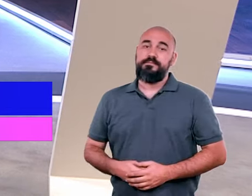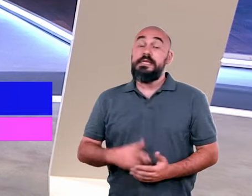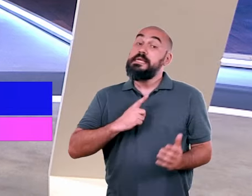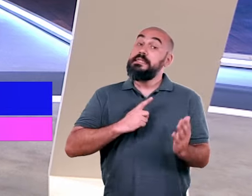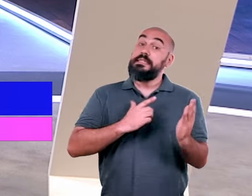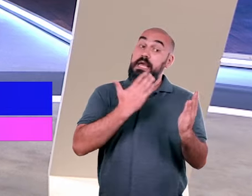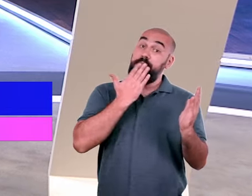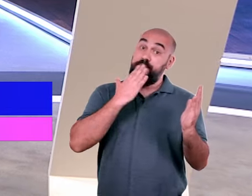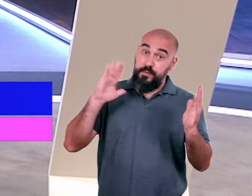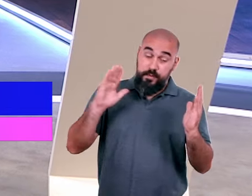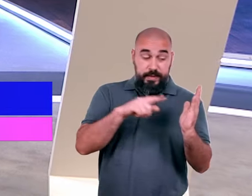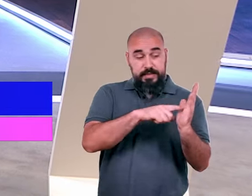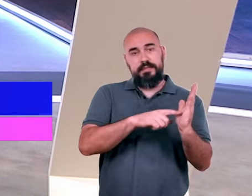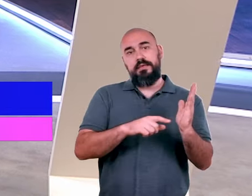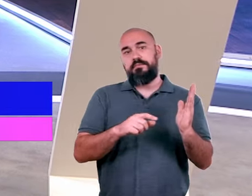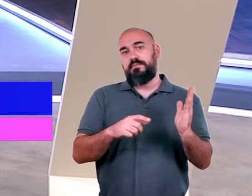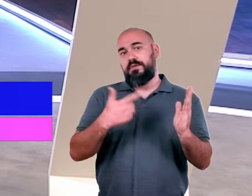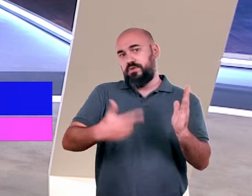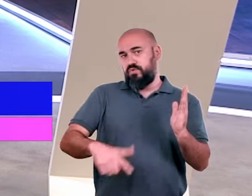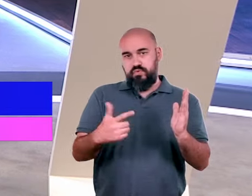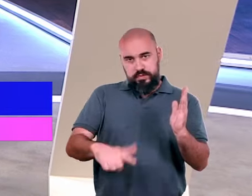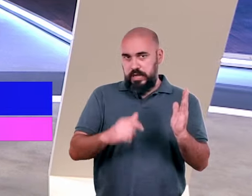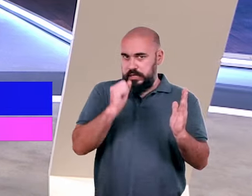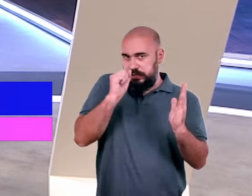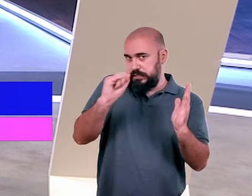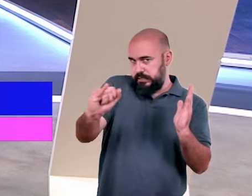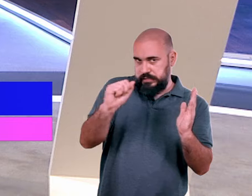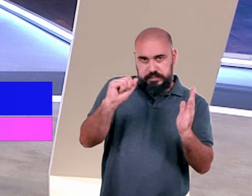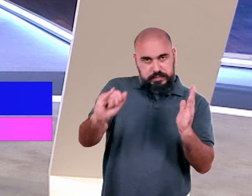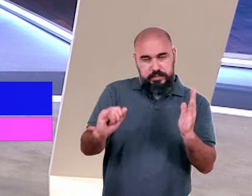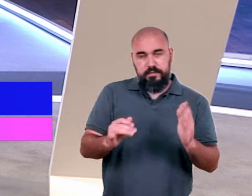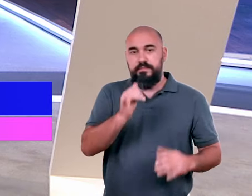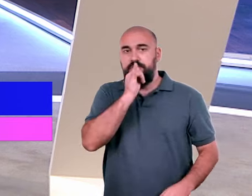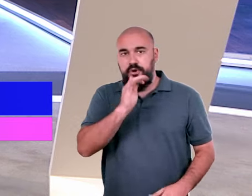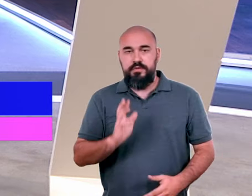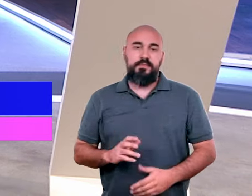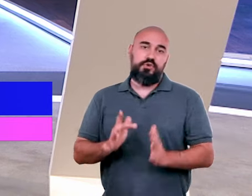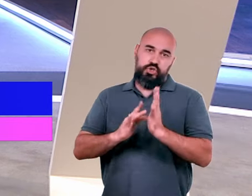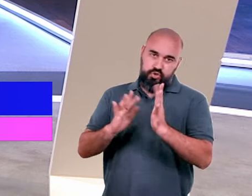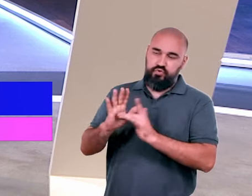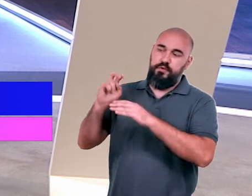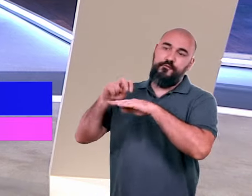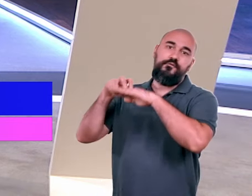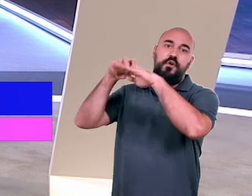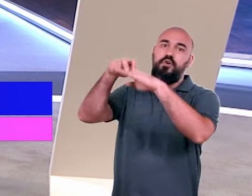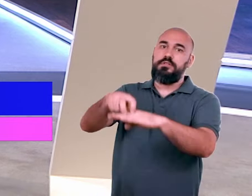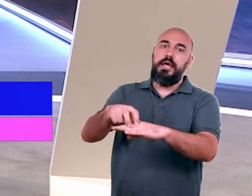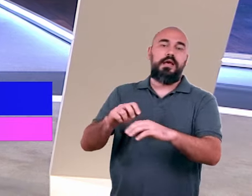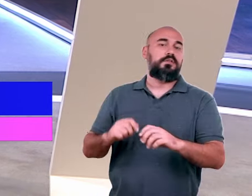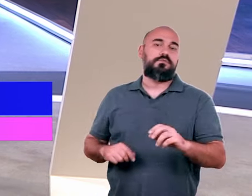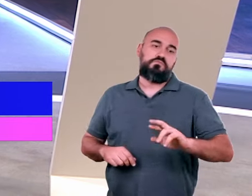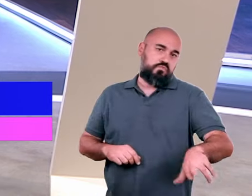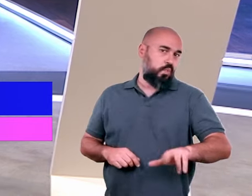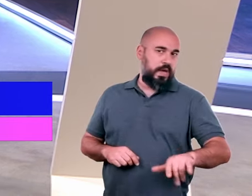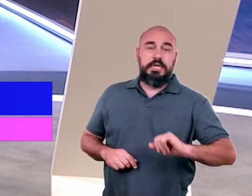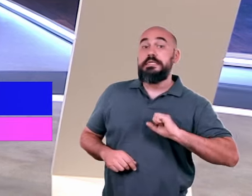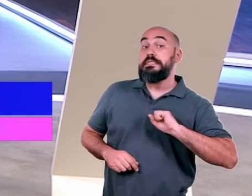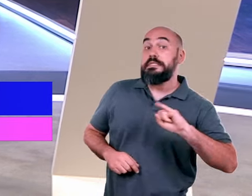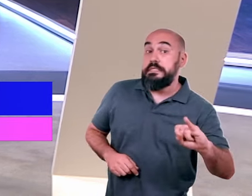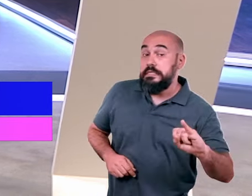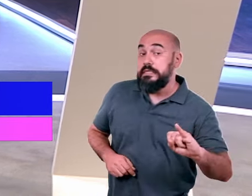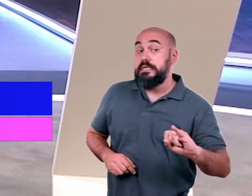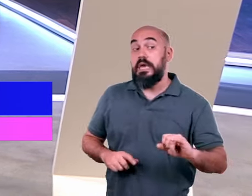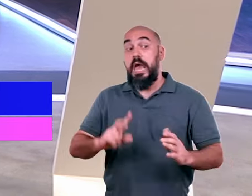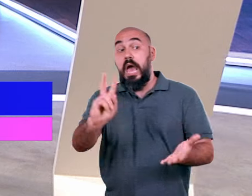promessas que não são condicionais, como, por exemplo, a promessa de Cristo em voltar. Não é condicional, ele